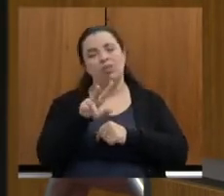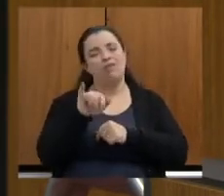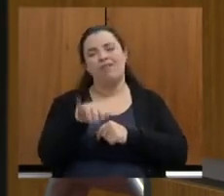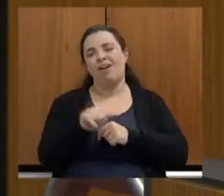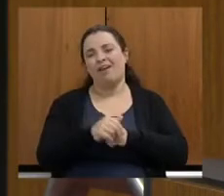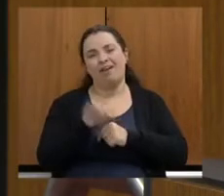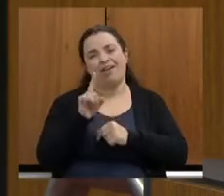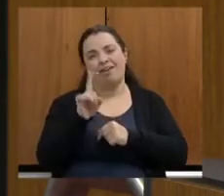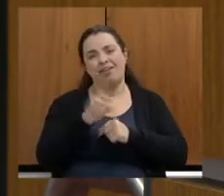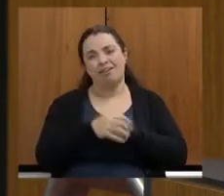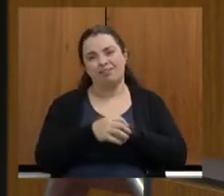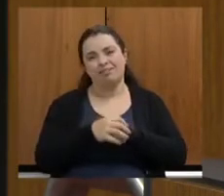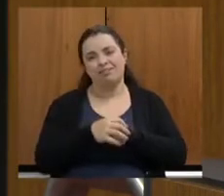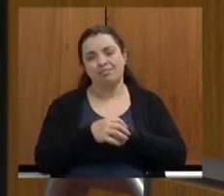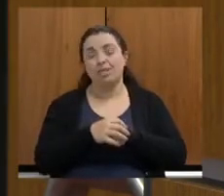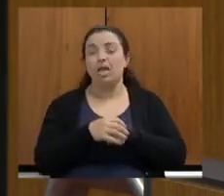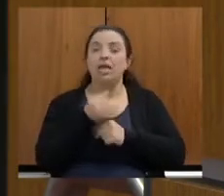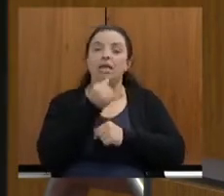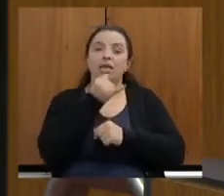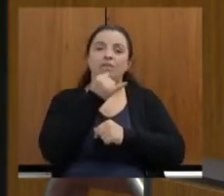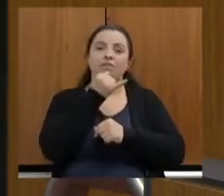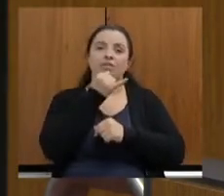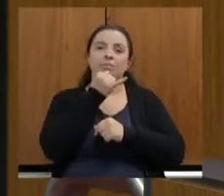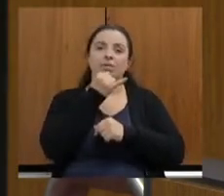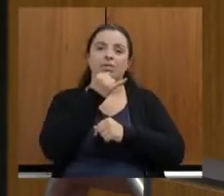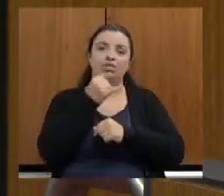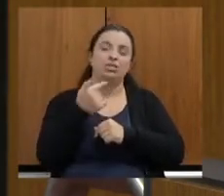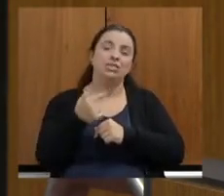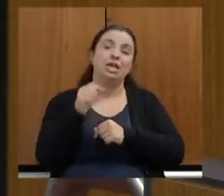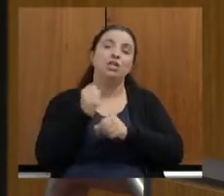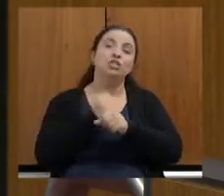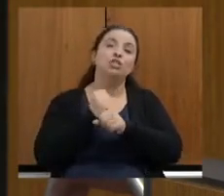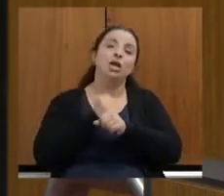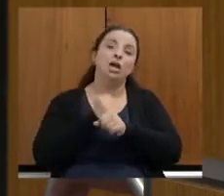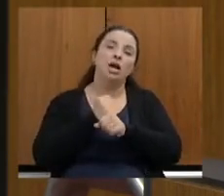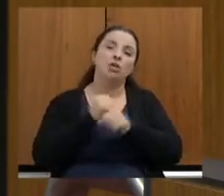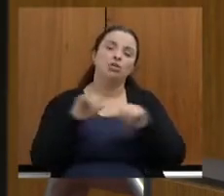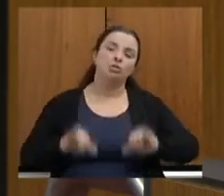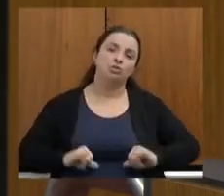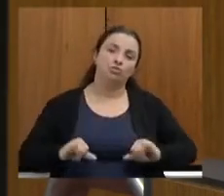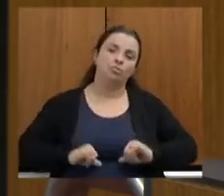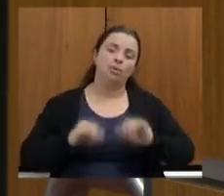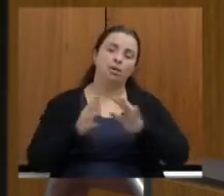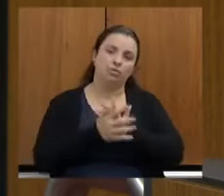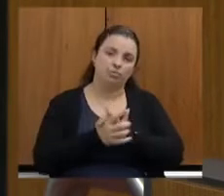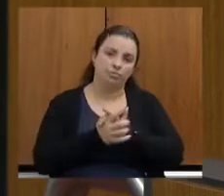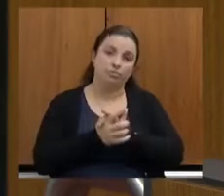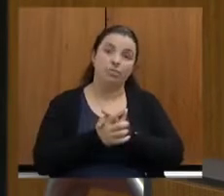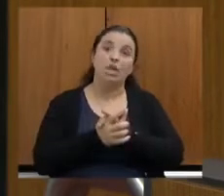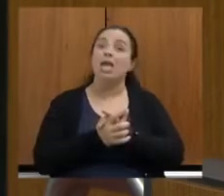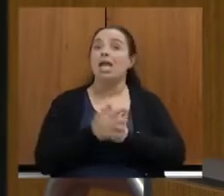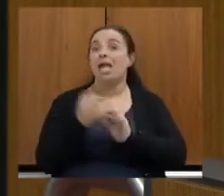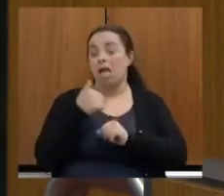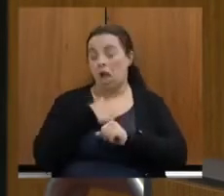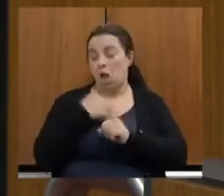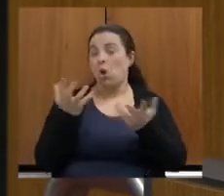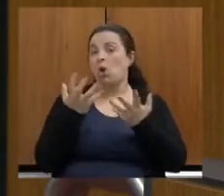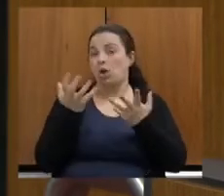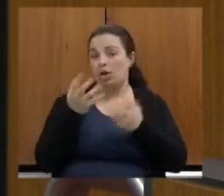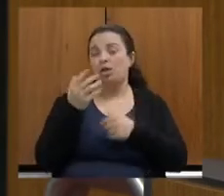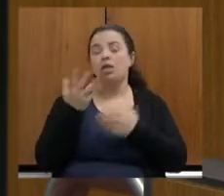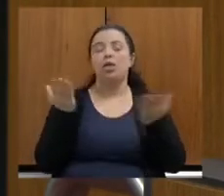é é sete anos de sofrimento eu queria tá aqui hoje falando que